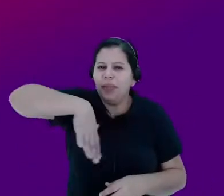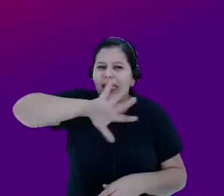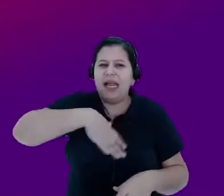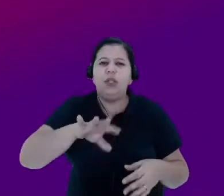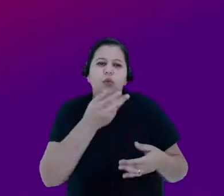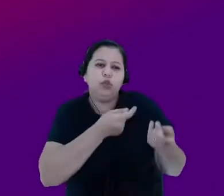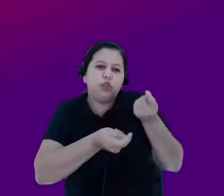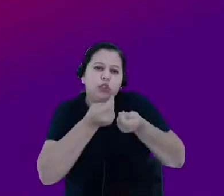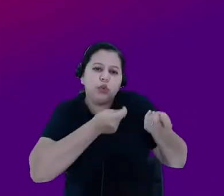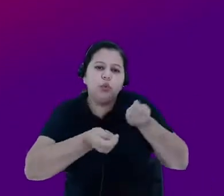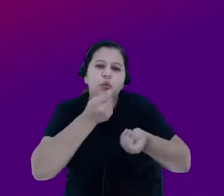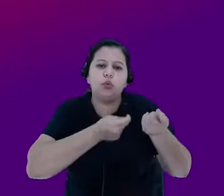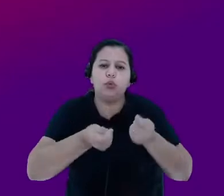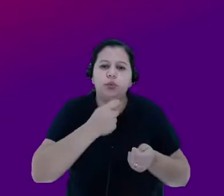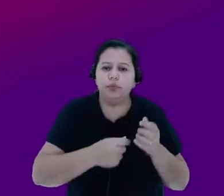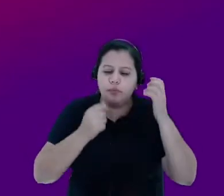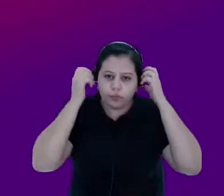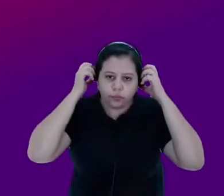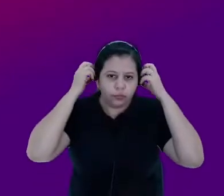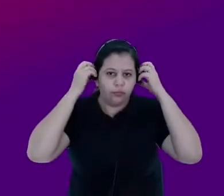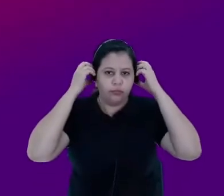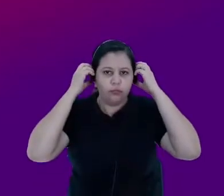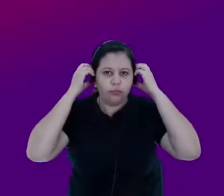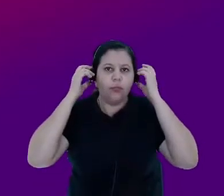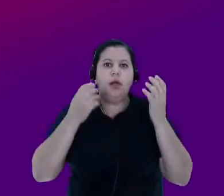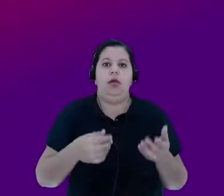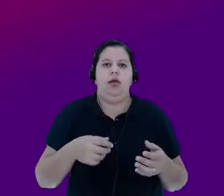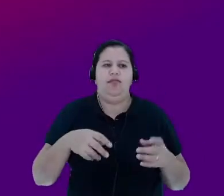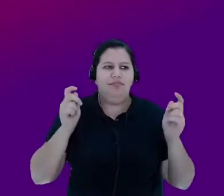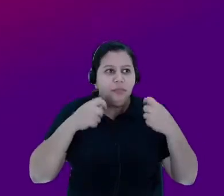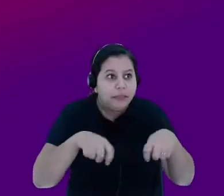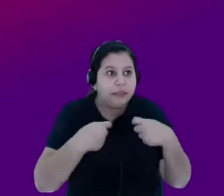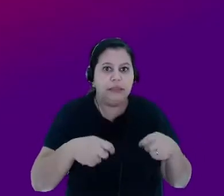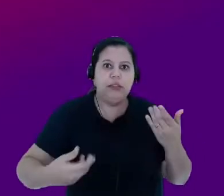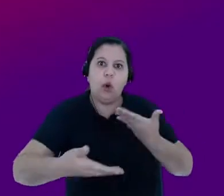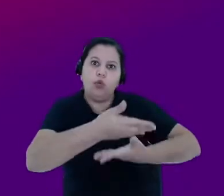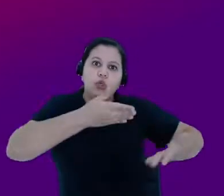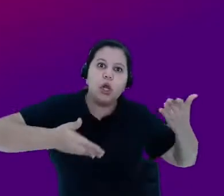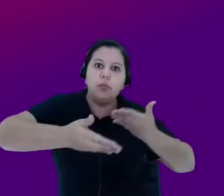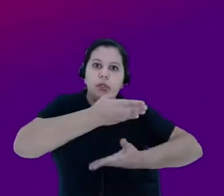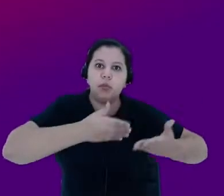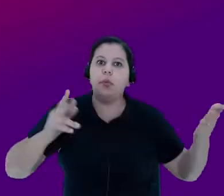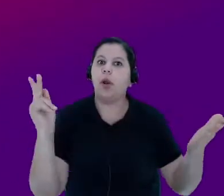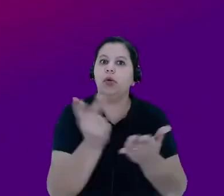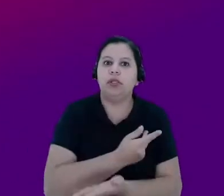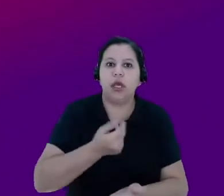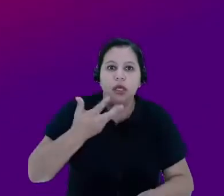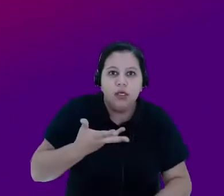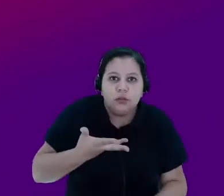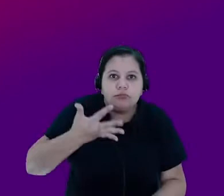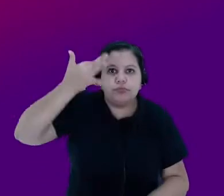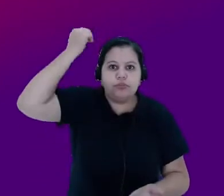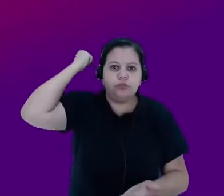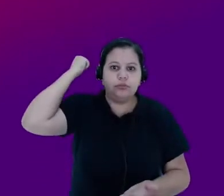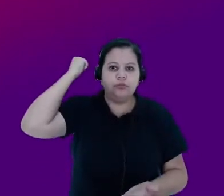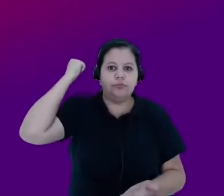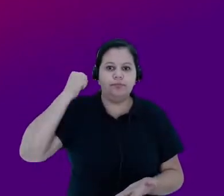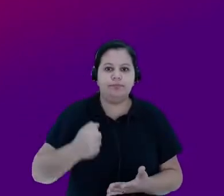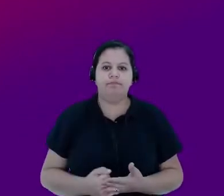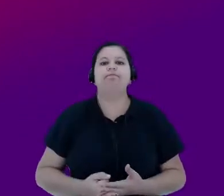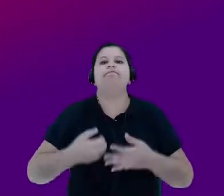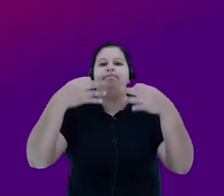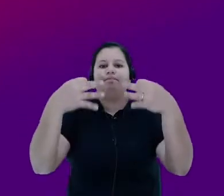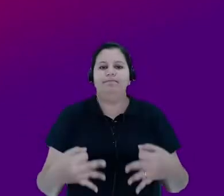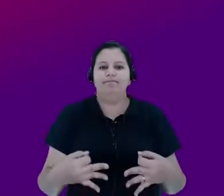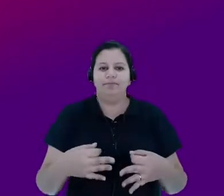que o corretor possa vender mais, para que o dinamismo possa acontecer de uma forma muito mais rápida e muito mais eficiente. E por